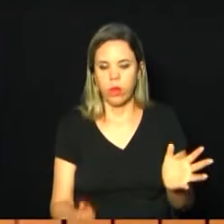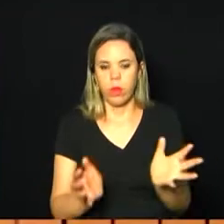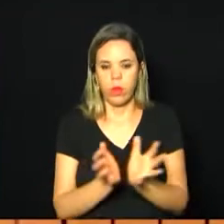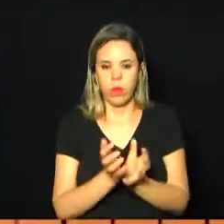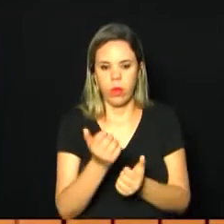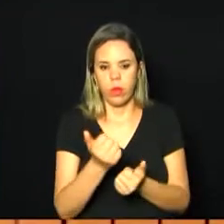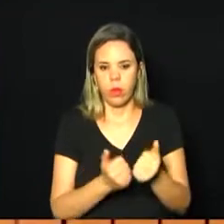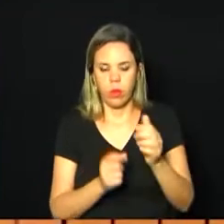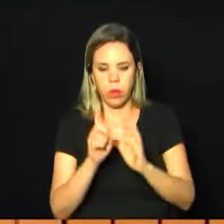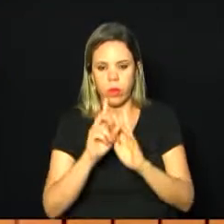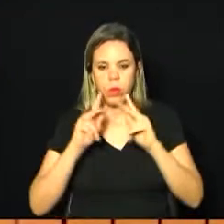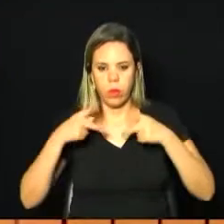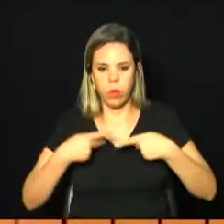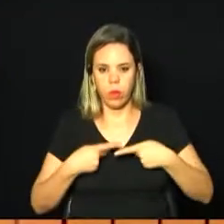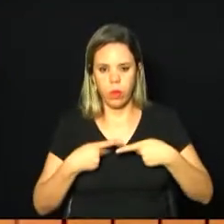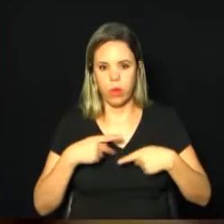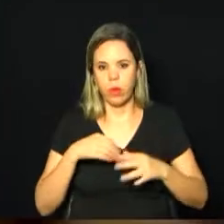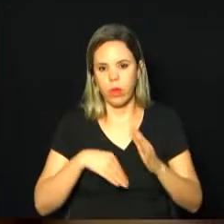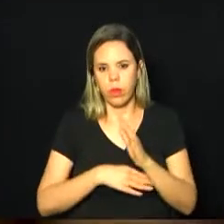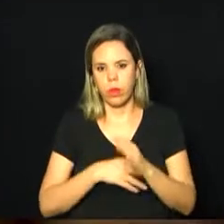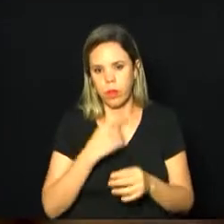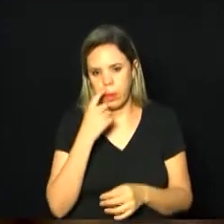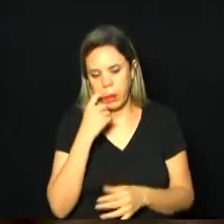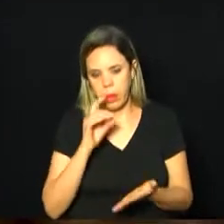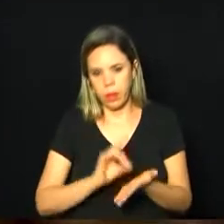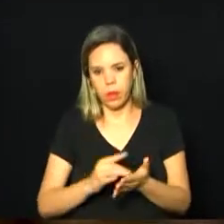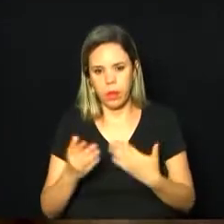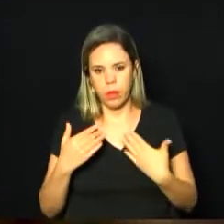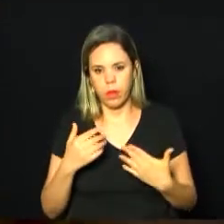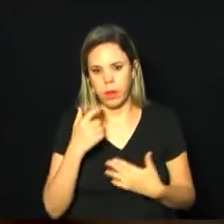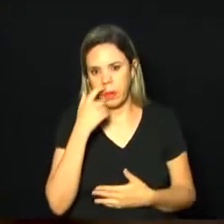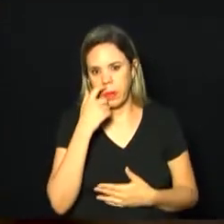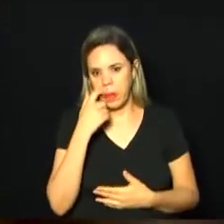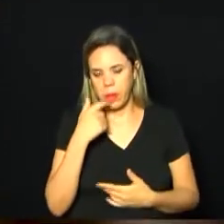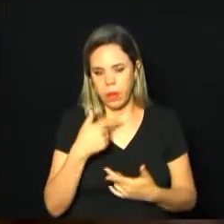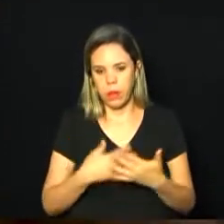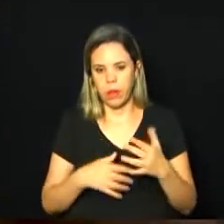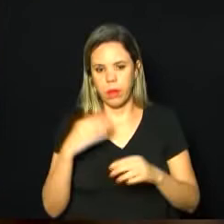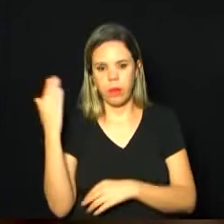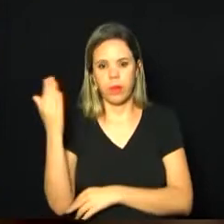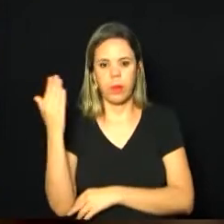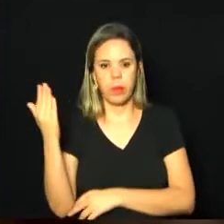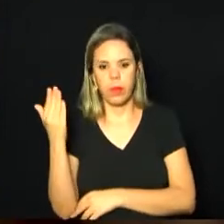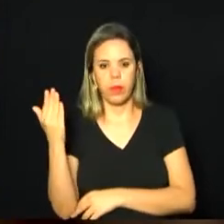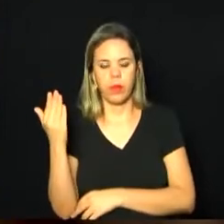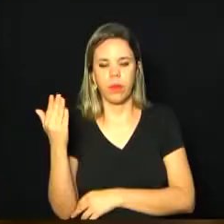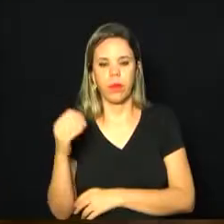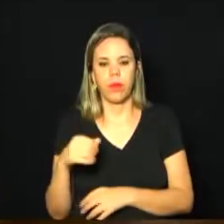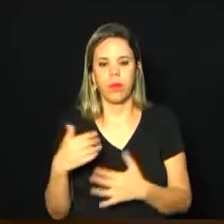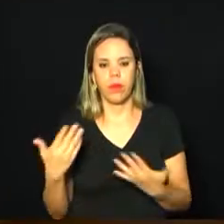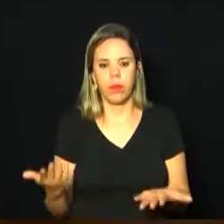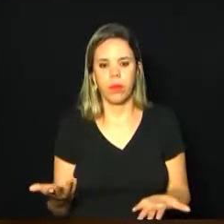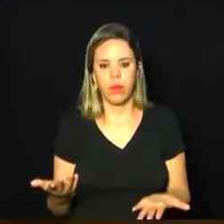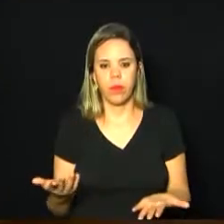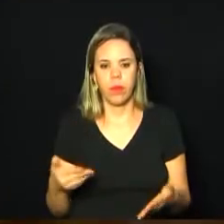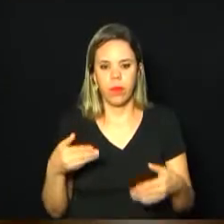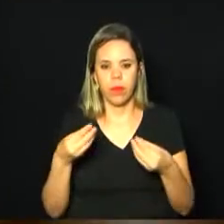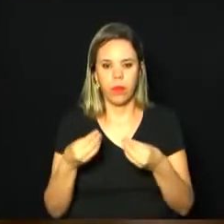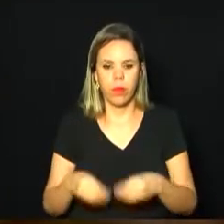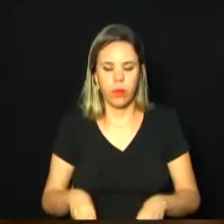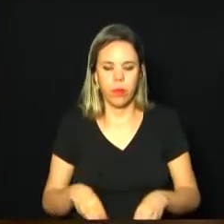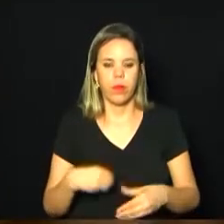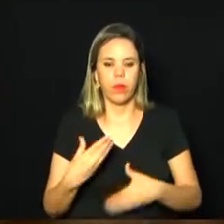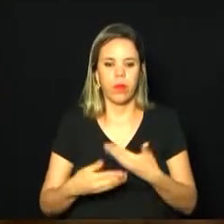subcomissão de Direitos Humanos da Câmara realizou um debate sobre as questões climáticas e o quanto elas interferem